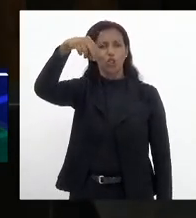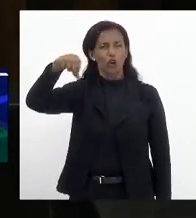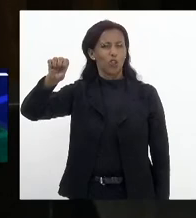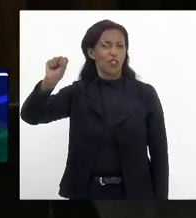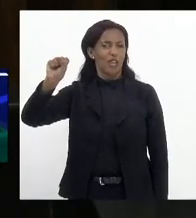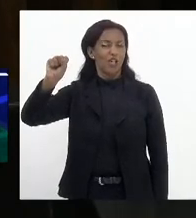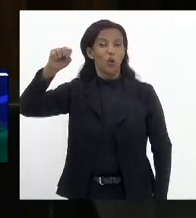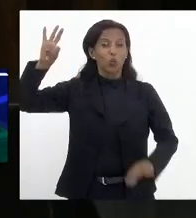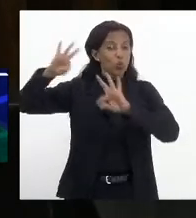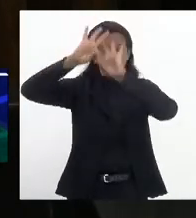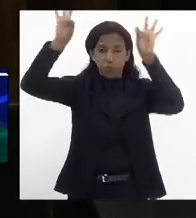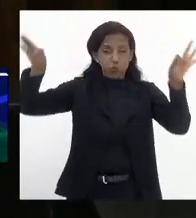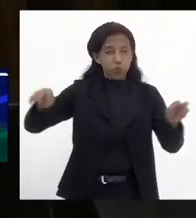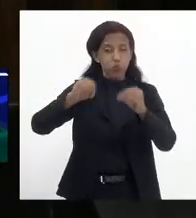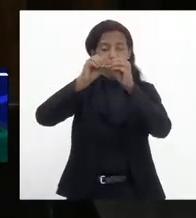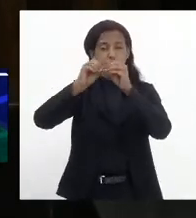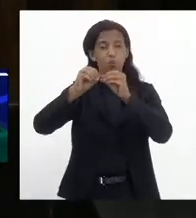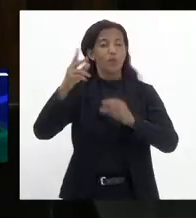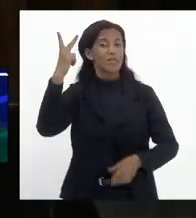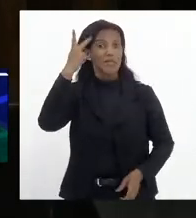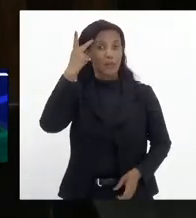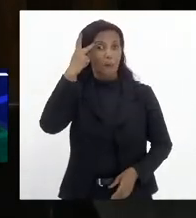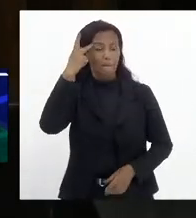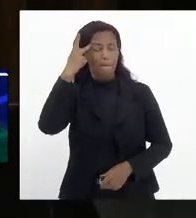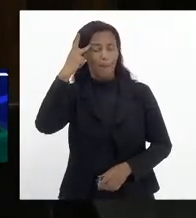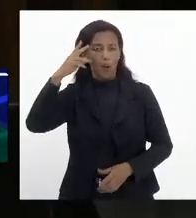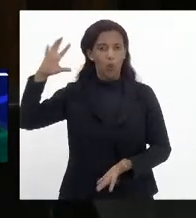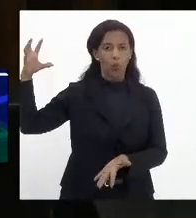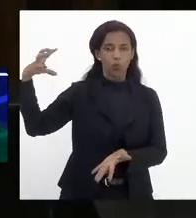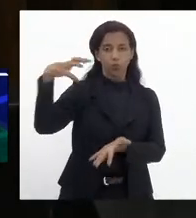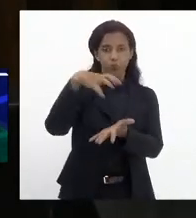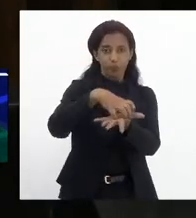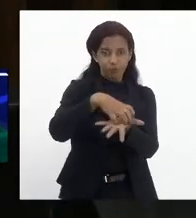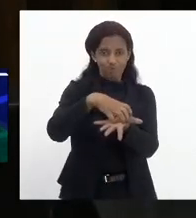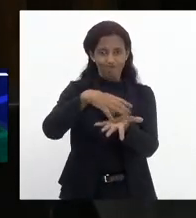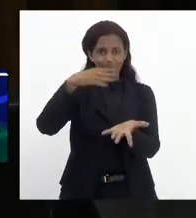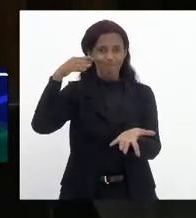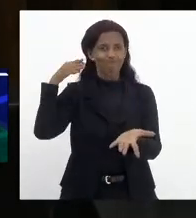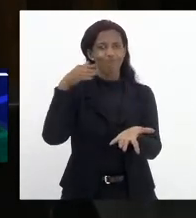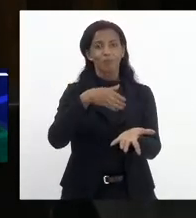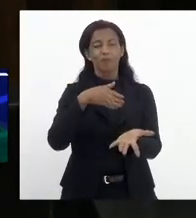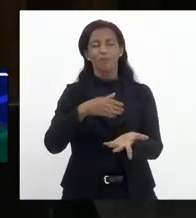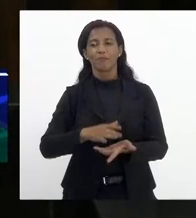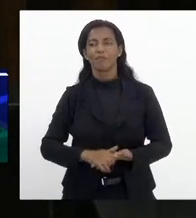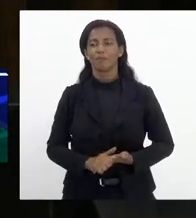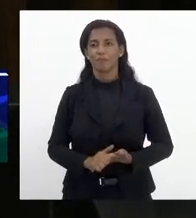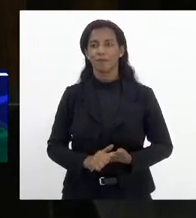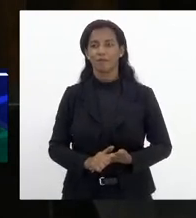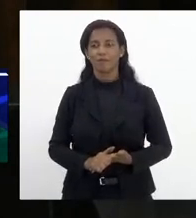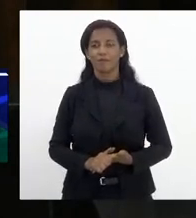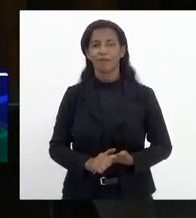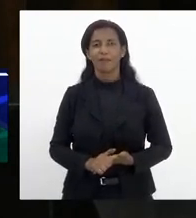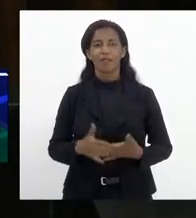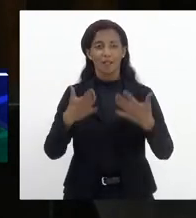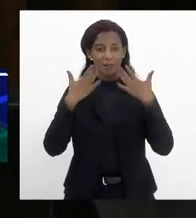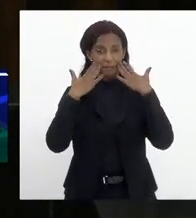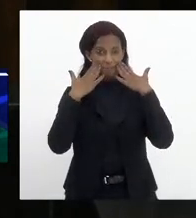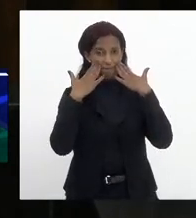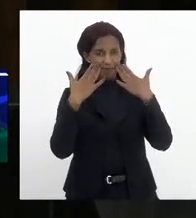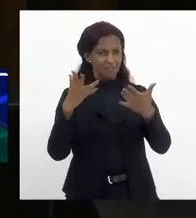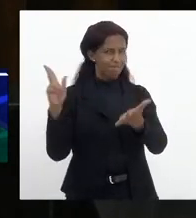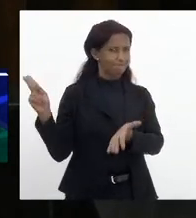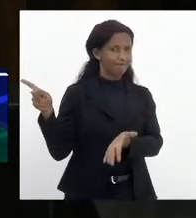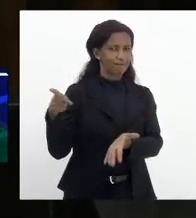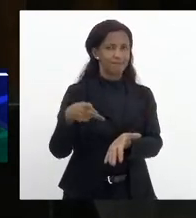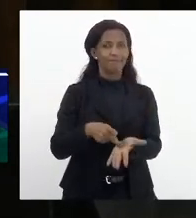centro-oeste, além de Brasília e São Paulo, que foram os epicentros dessa manifestação. Manifestação que, antes de mais nada,